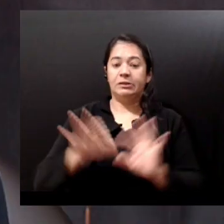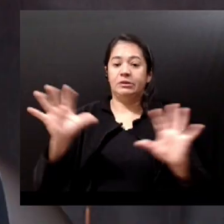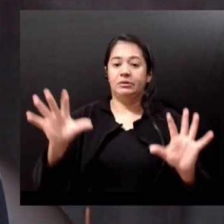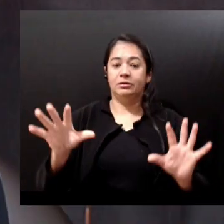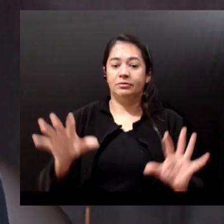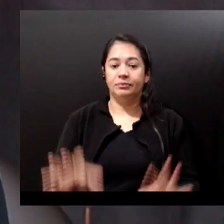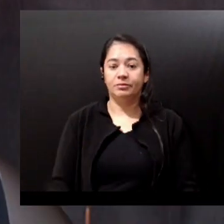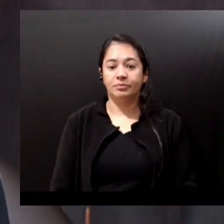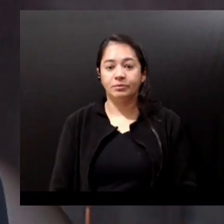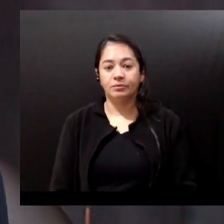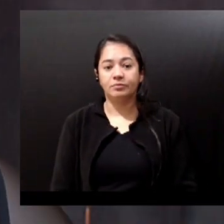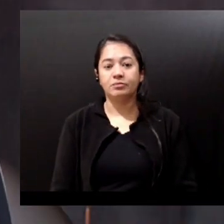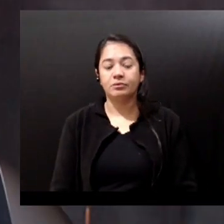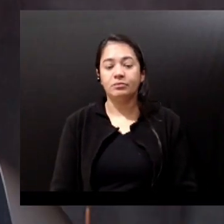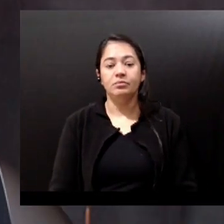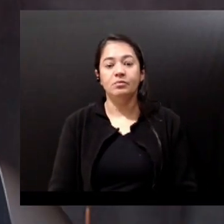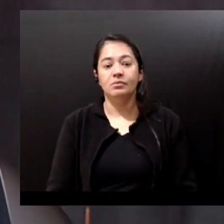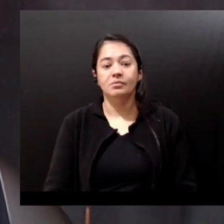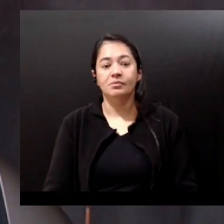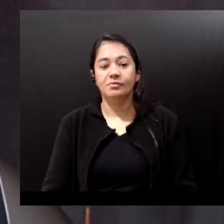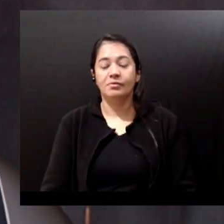sempre pensando em trazer